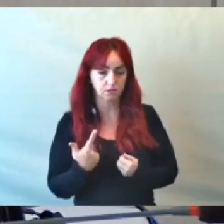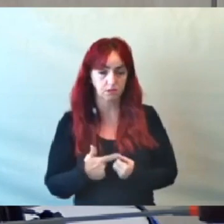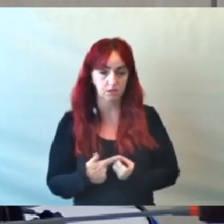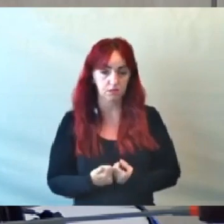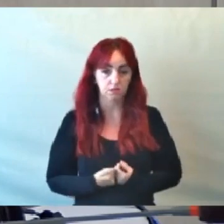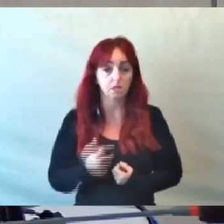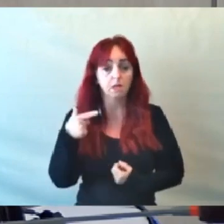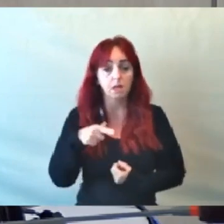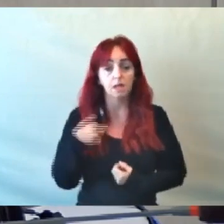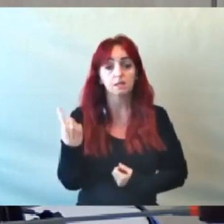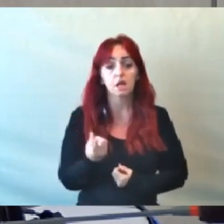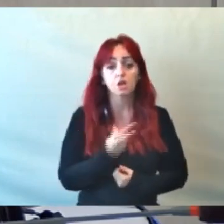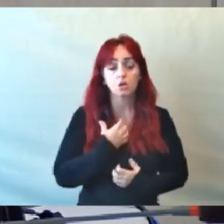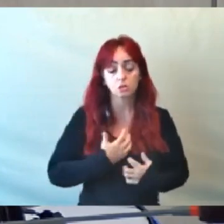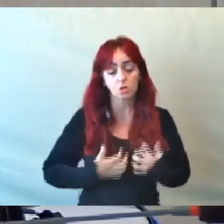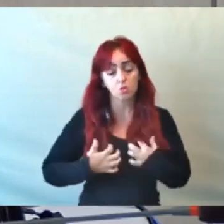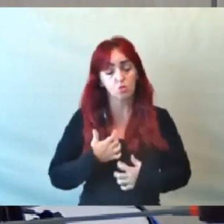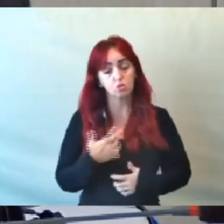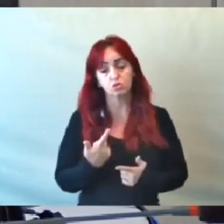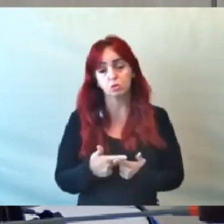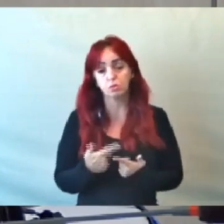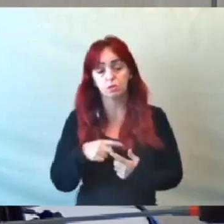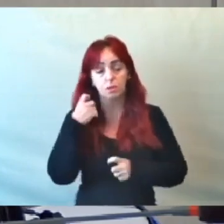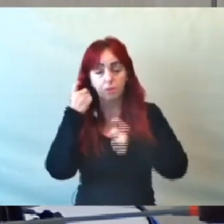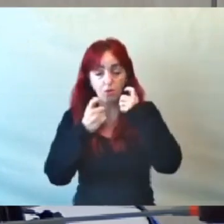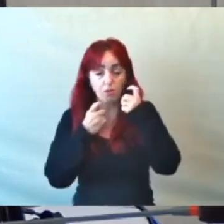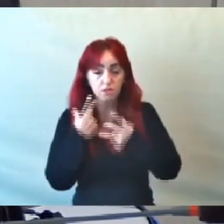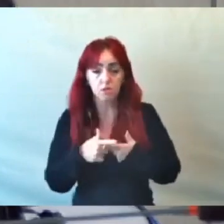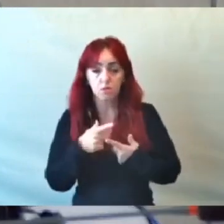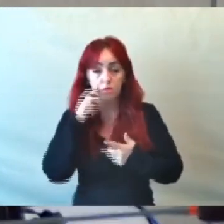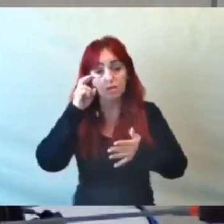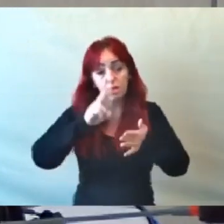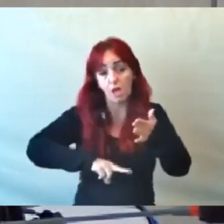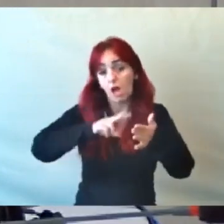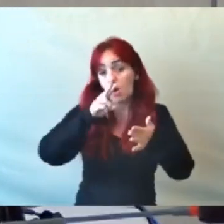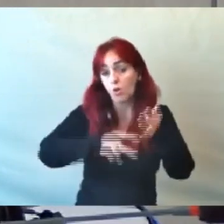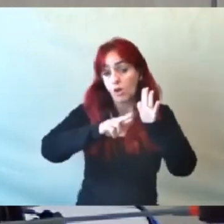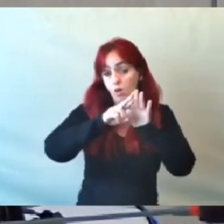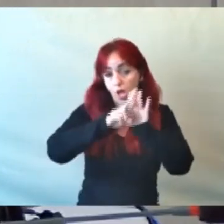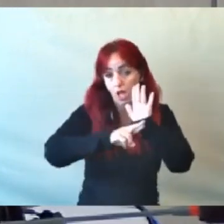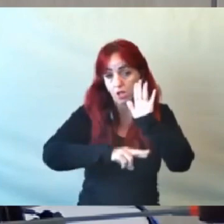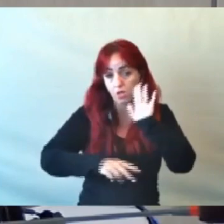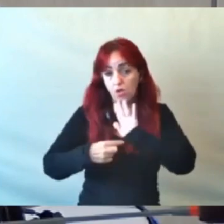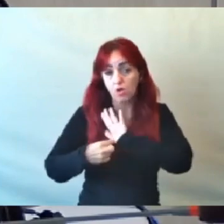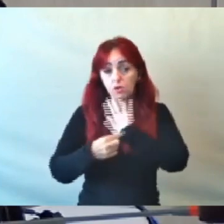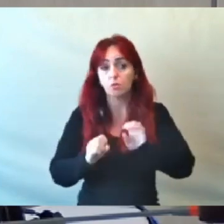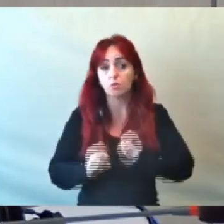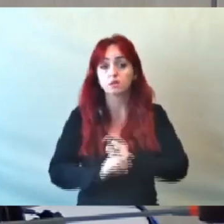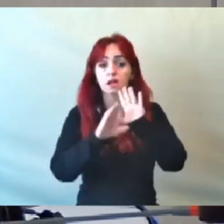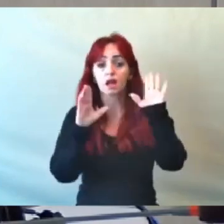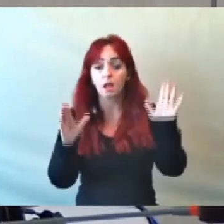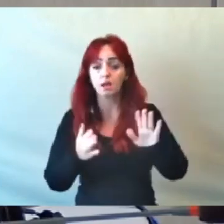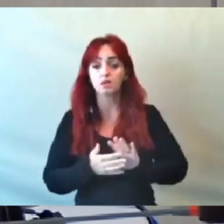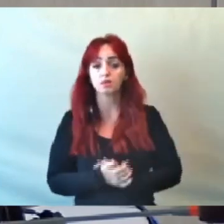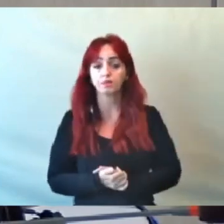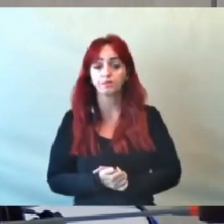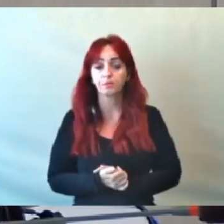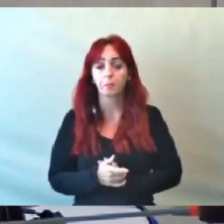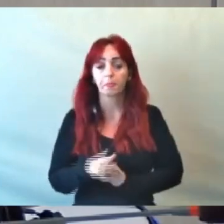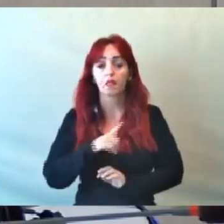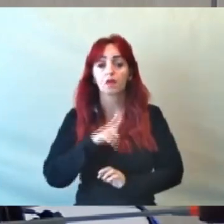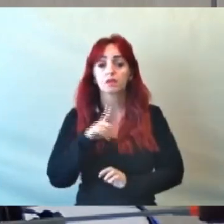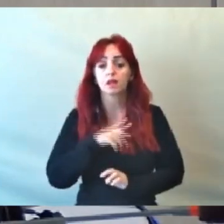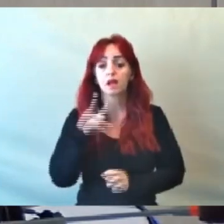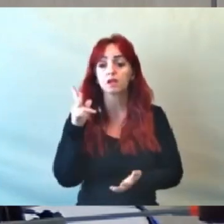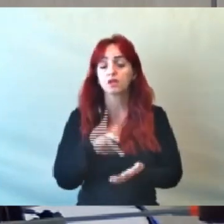Porque ao ler o relatório, fica muito claro para a gente que a gente está, de fato, diante de